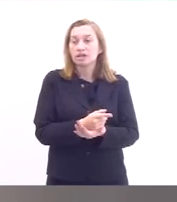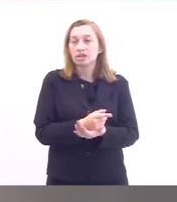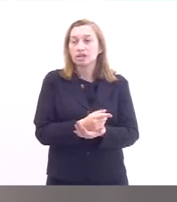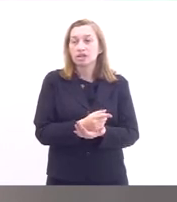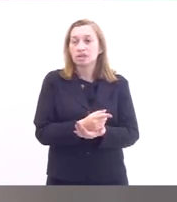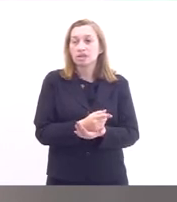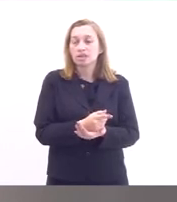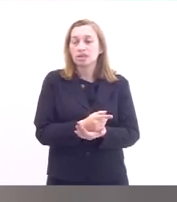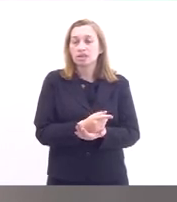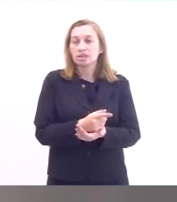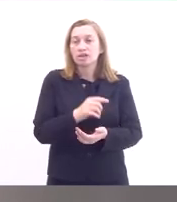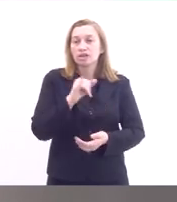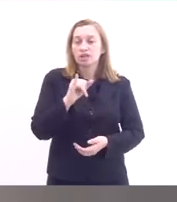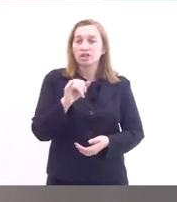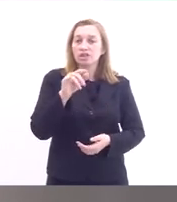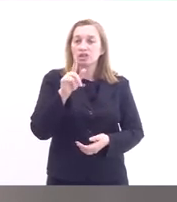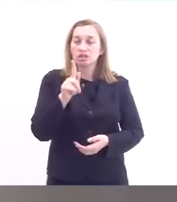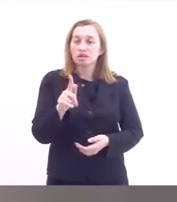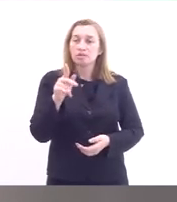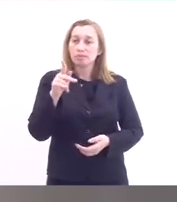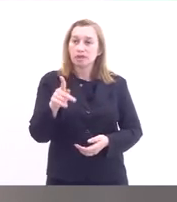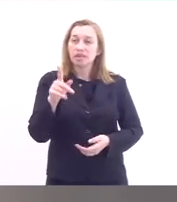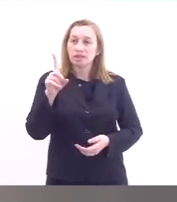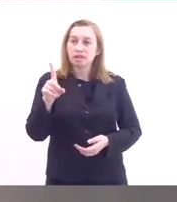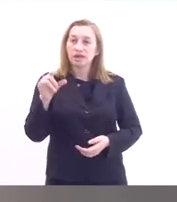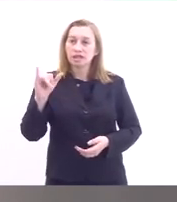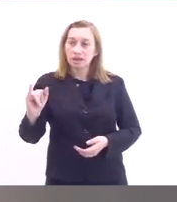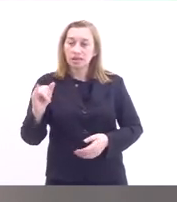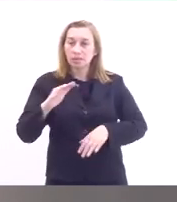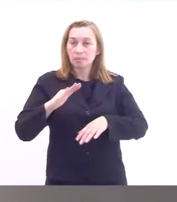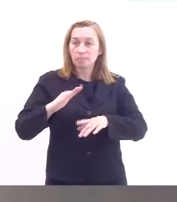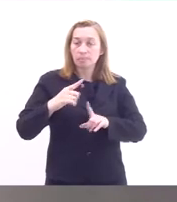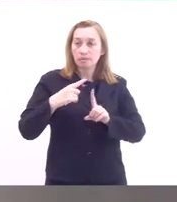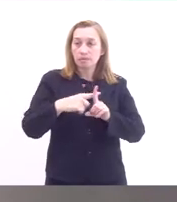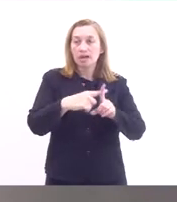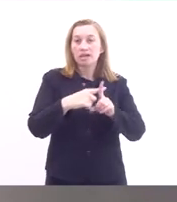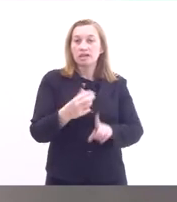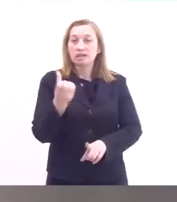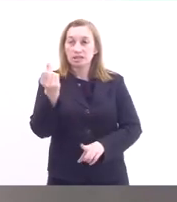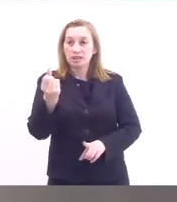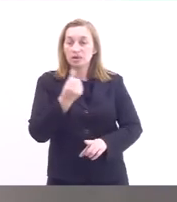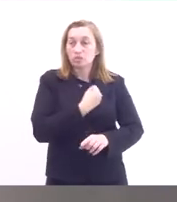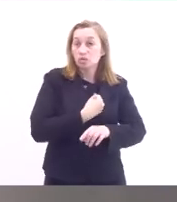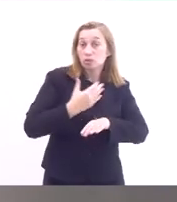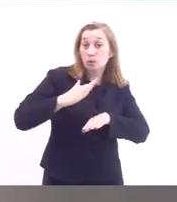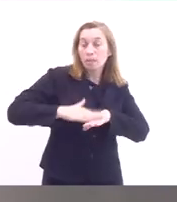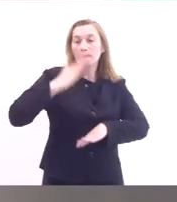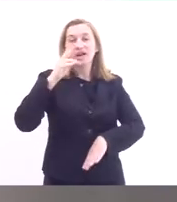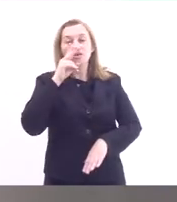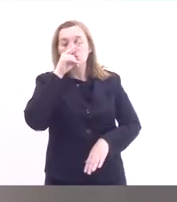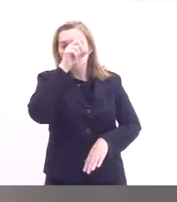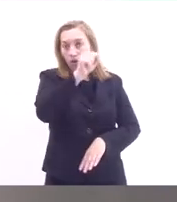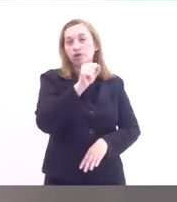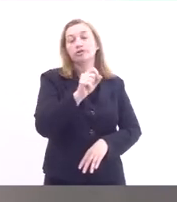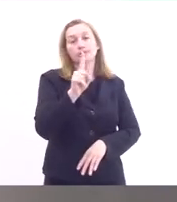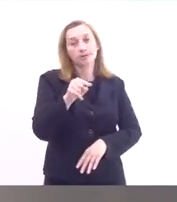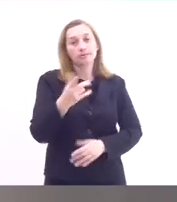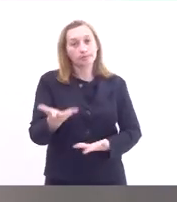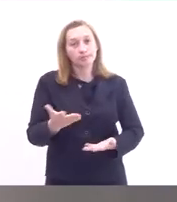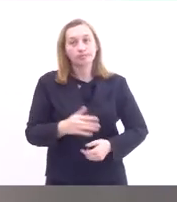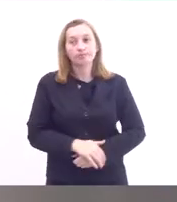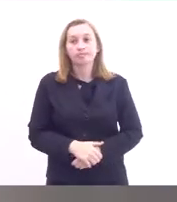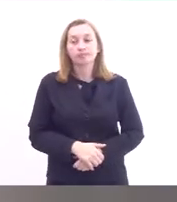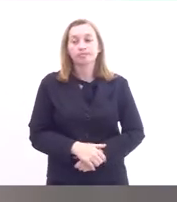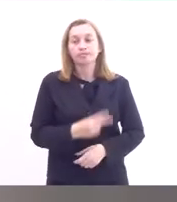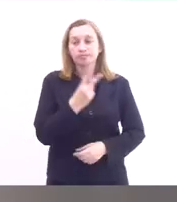o IGPDI mais 6, né? Que é um número bem mais forte ainda. Né? Então, as